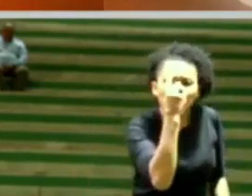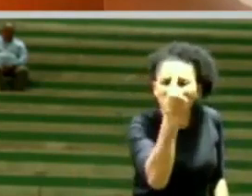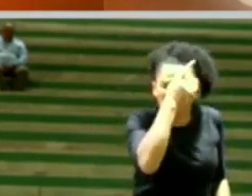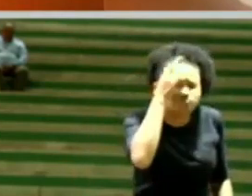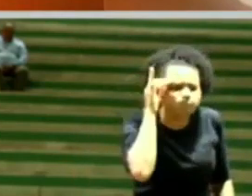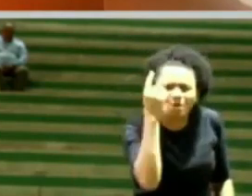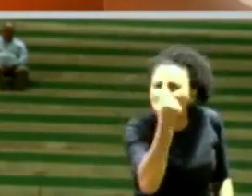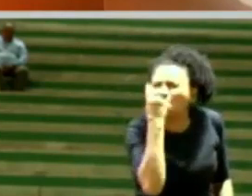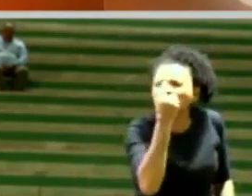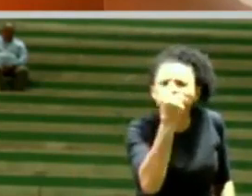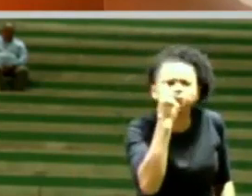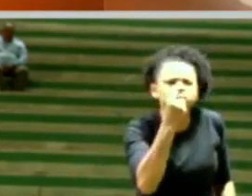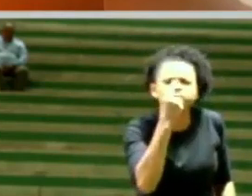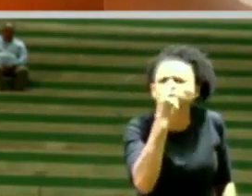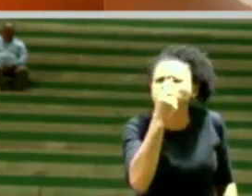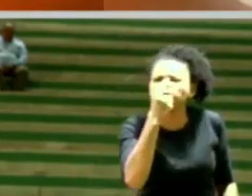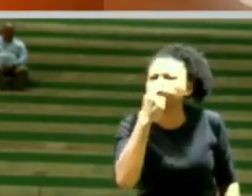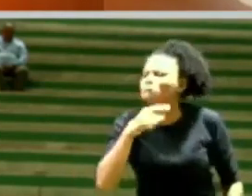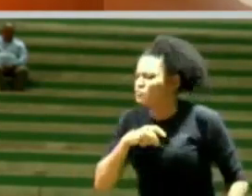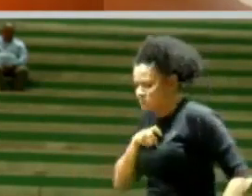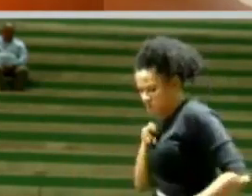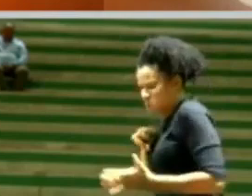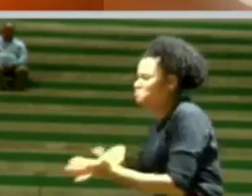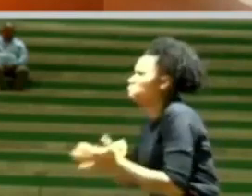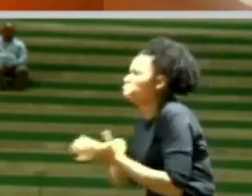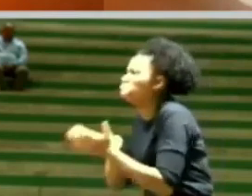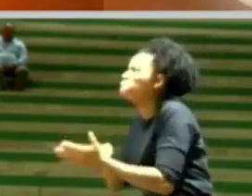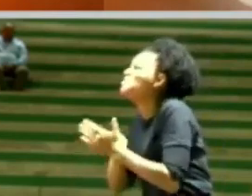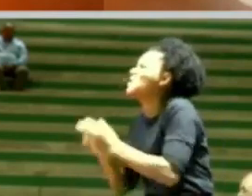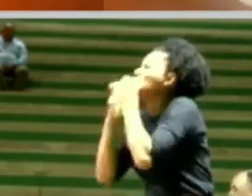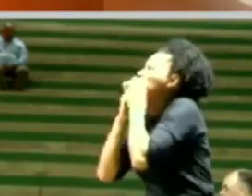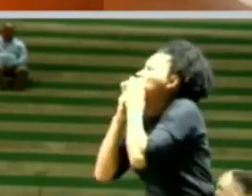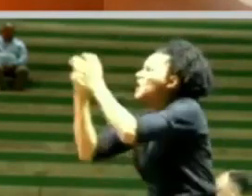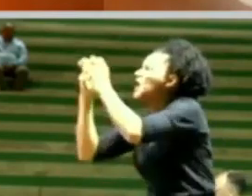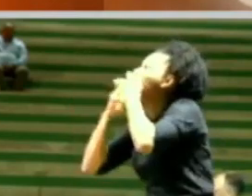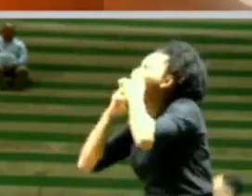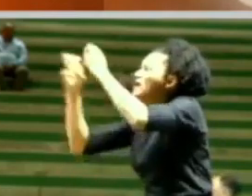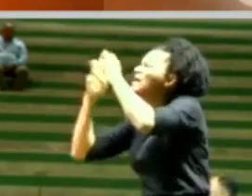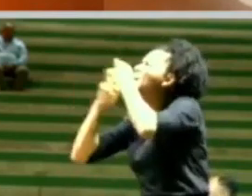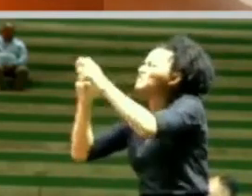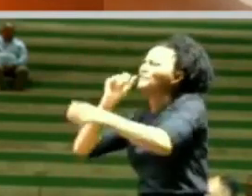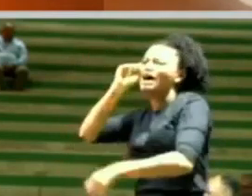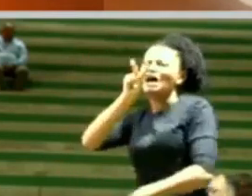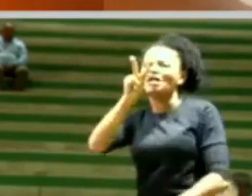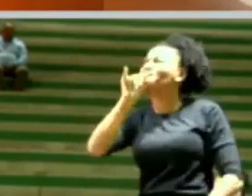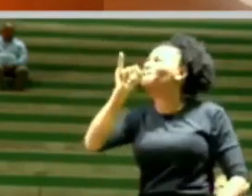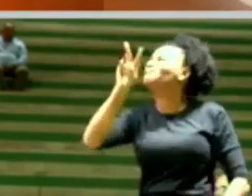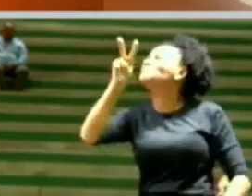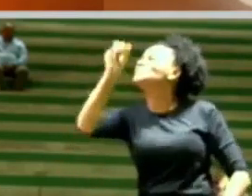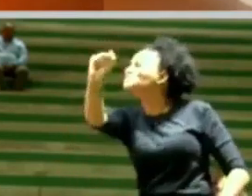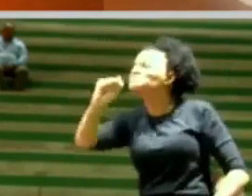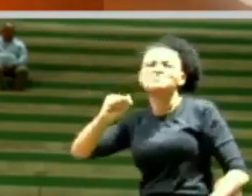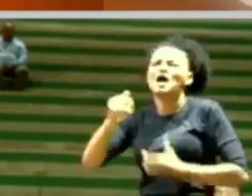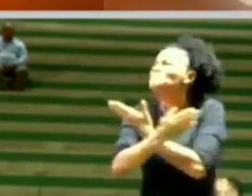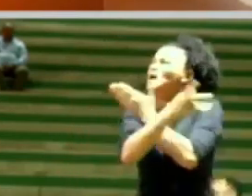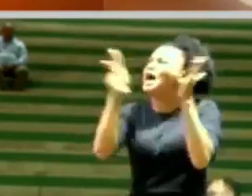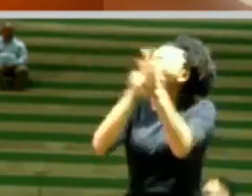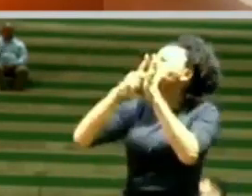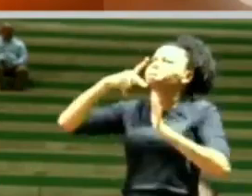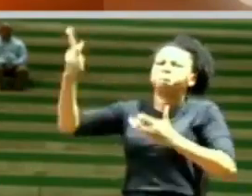pessoa entre diante de Deus e dos homens e clame: aviva a